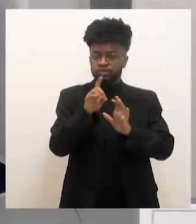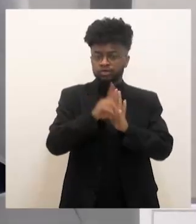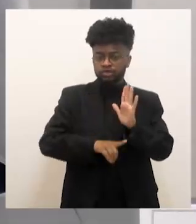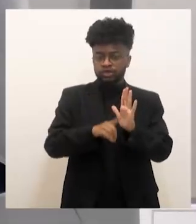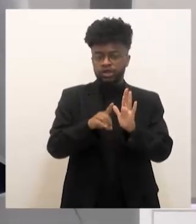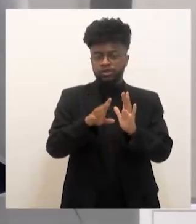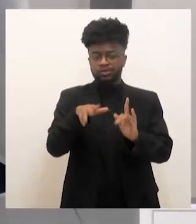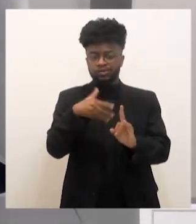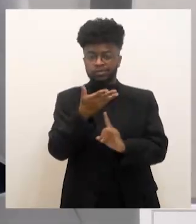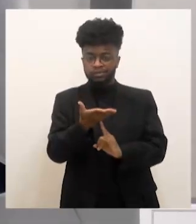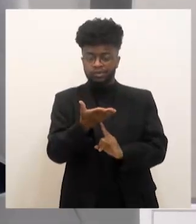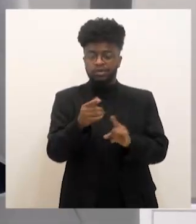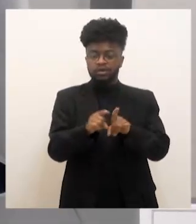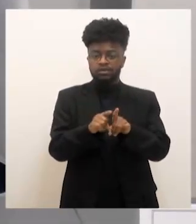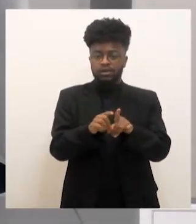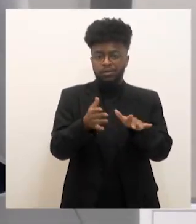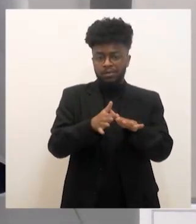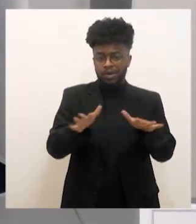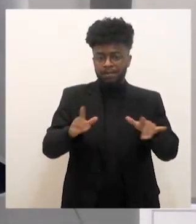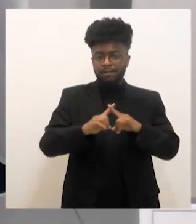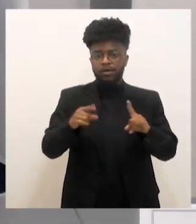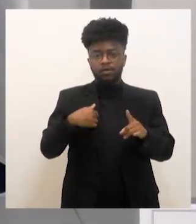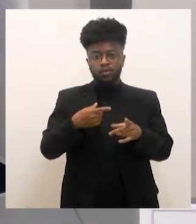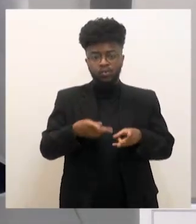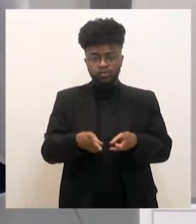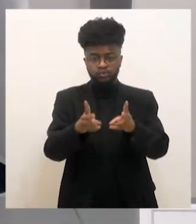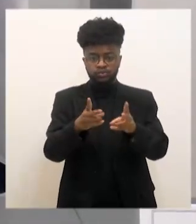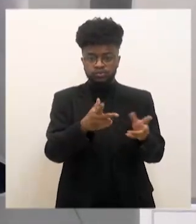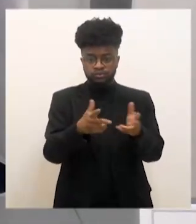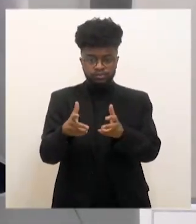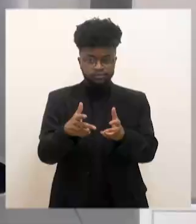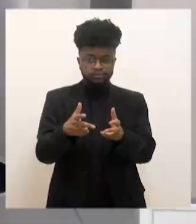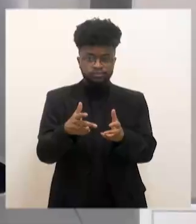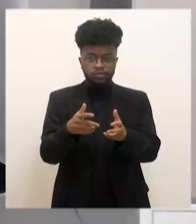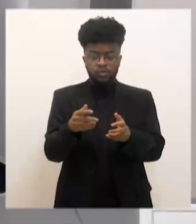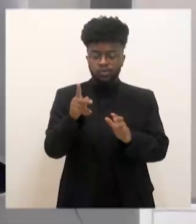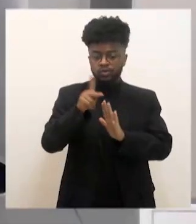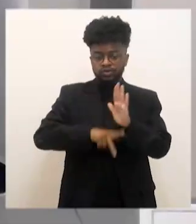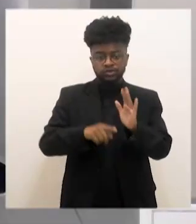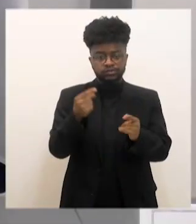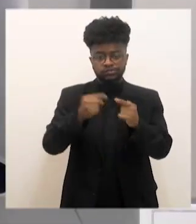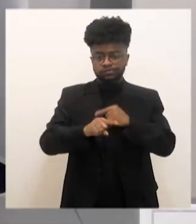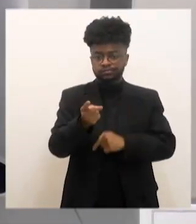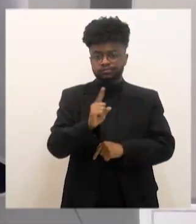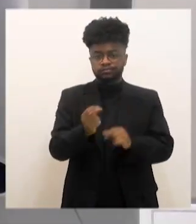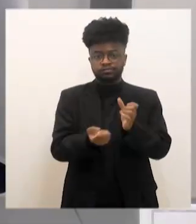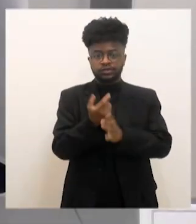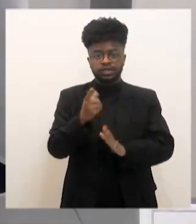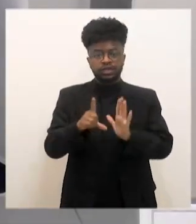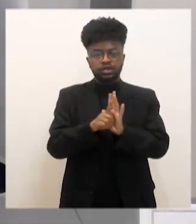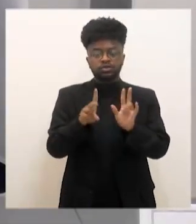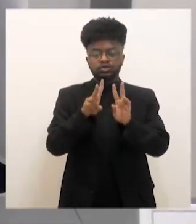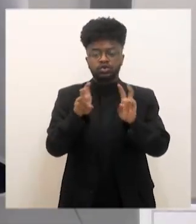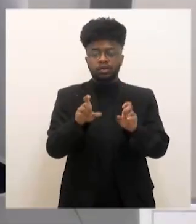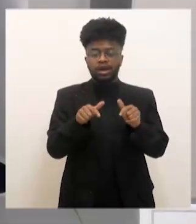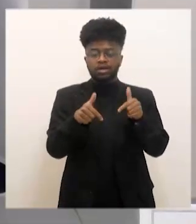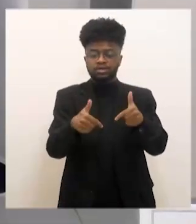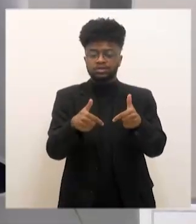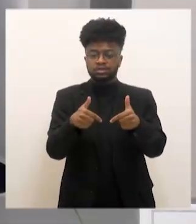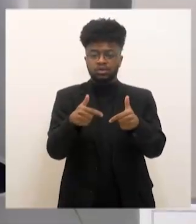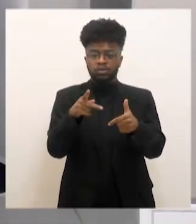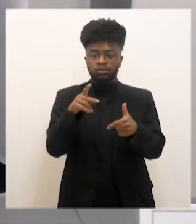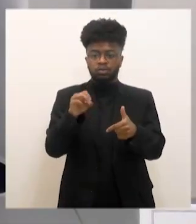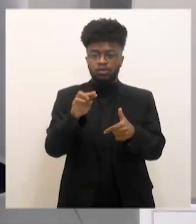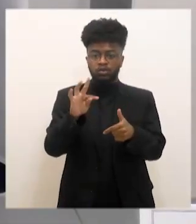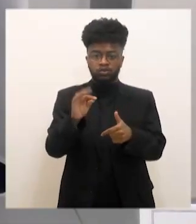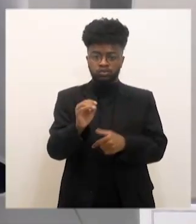direito ambiental marítimo, mas continuo considerando que não pretende o projeto legislar sobre a atividade portuária, mas sim